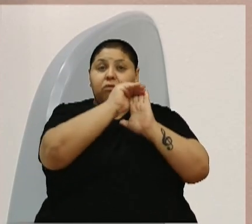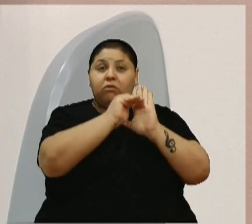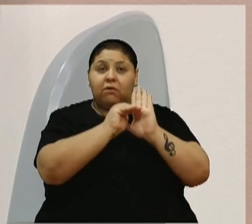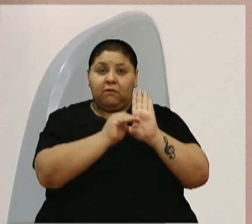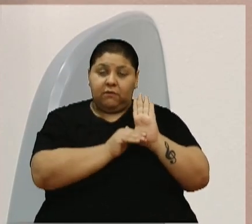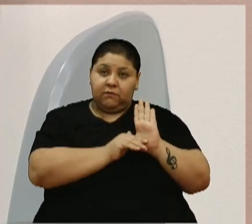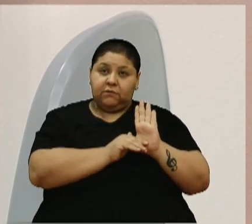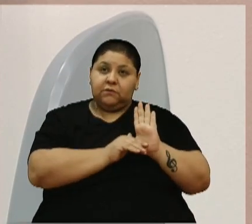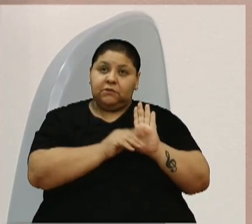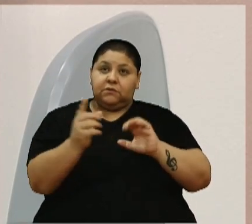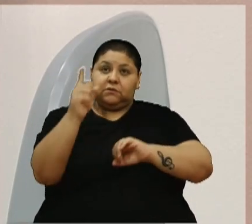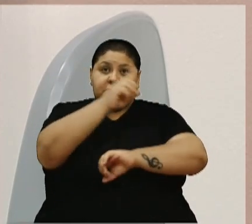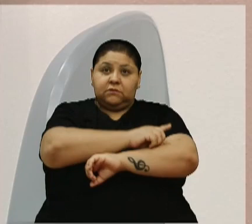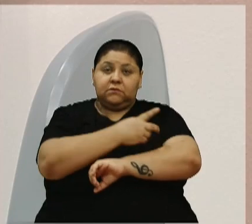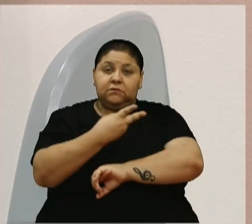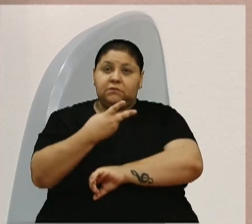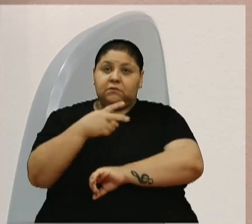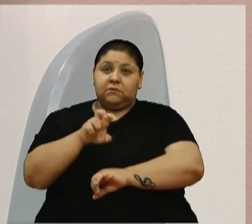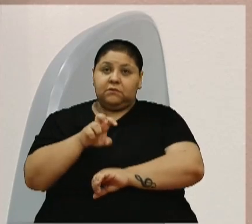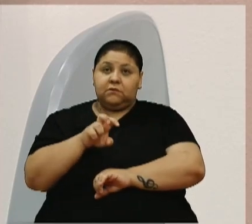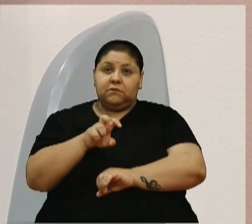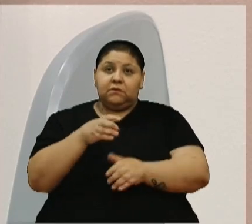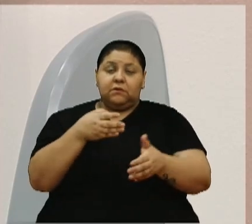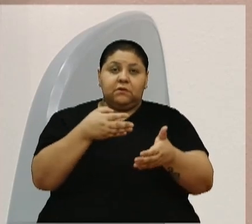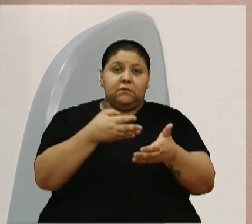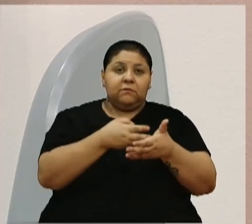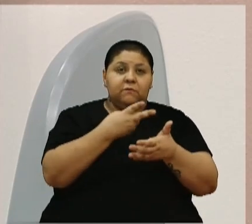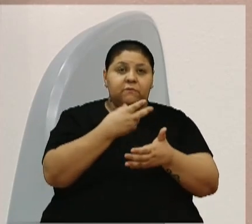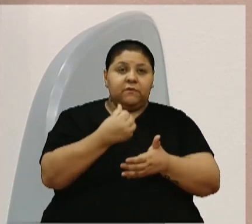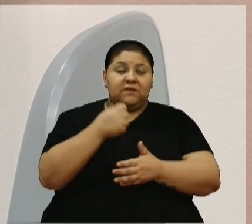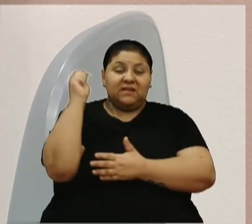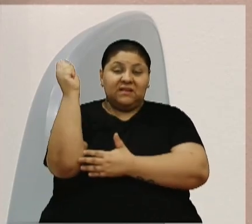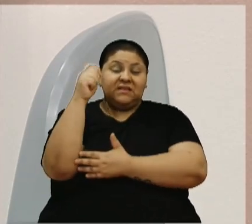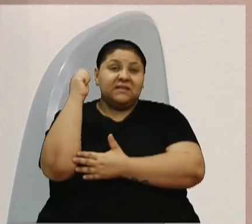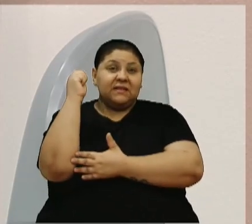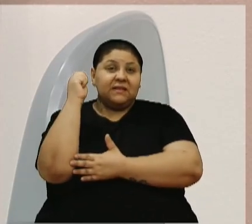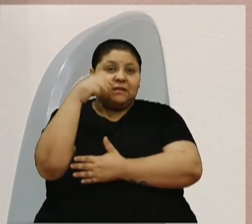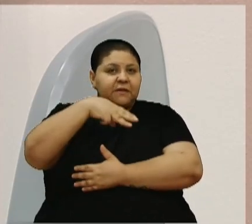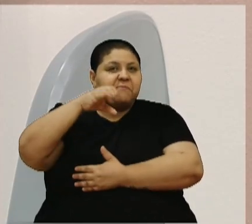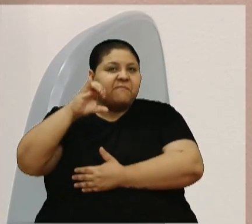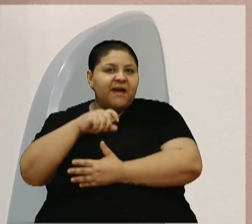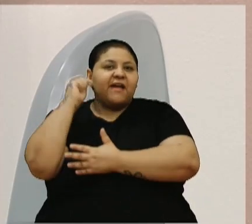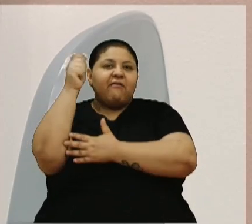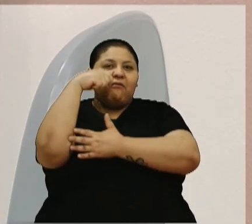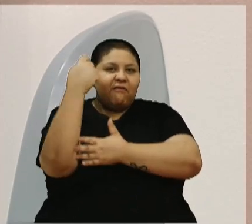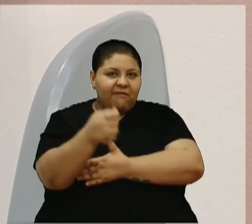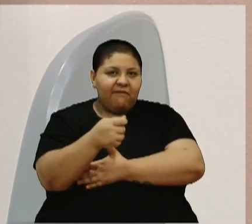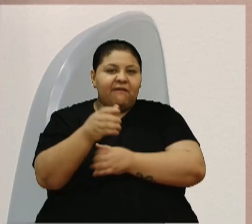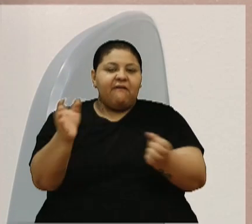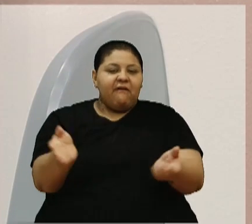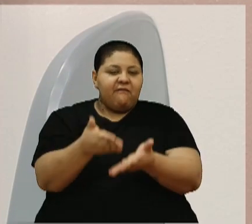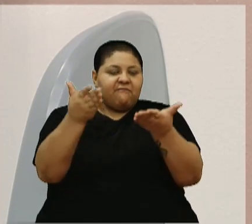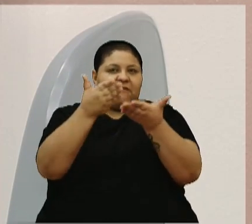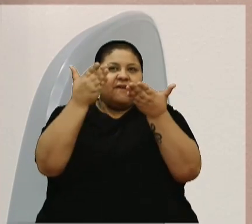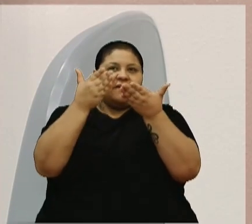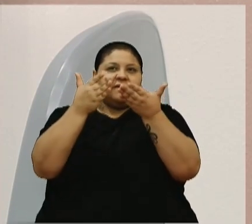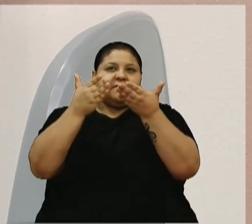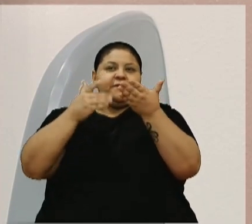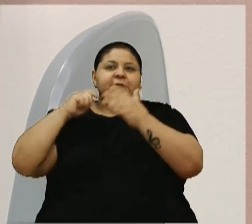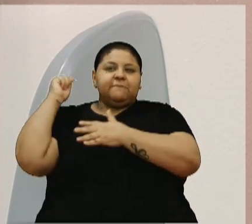entre os dias 25 e 26 de maio o torneio de laço. Informa que a festa campeira, outro evento